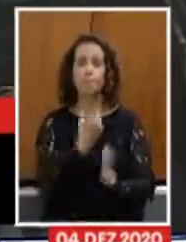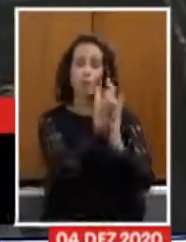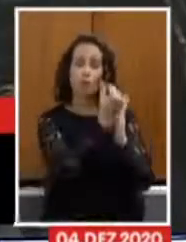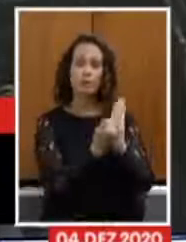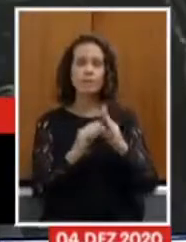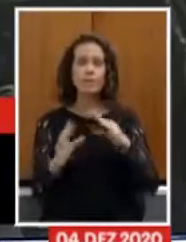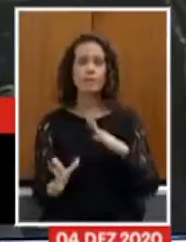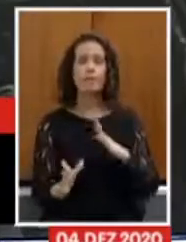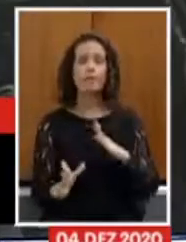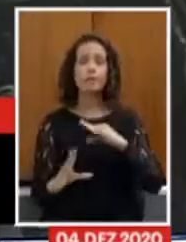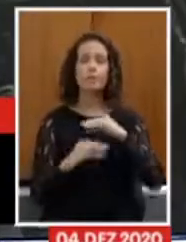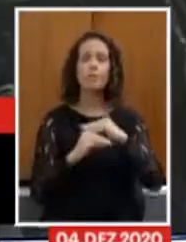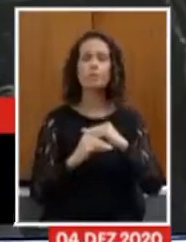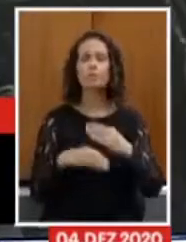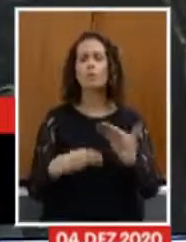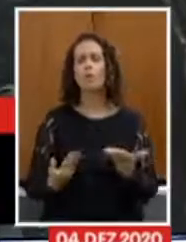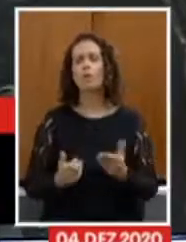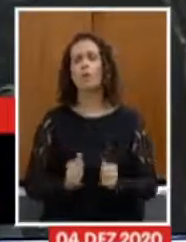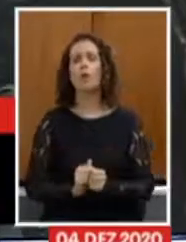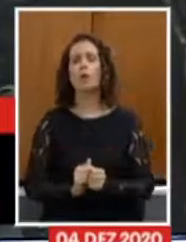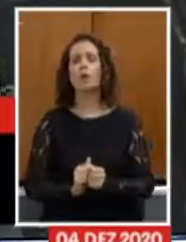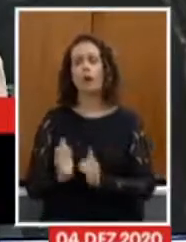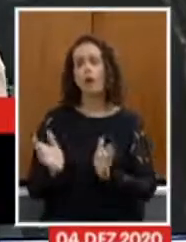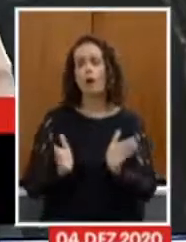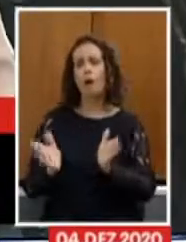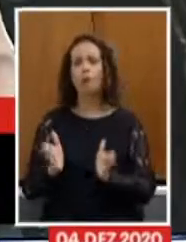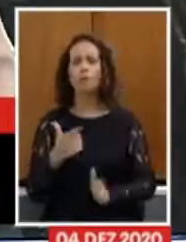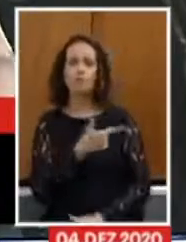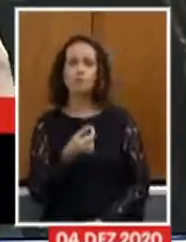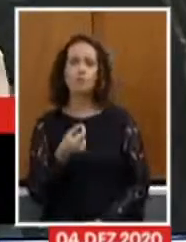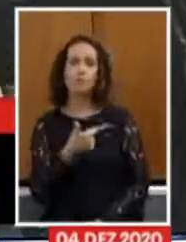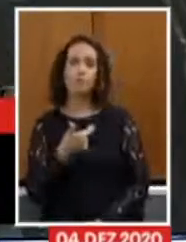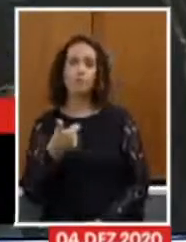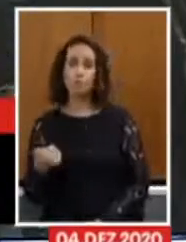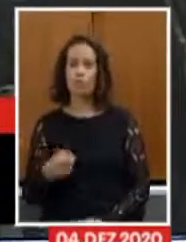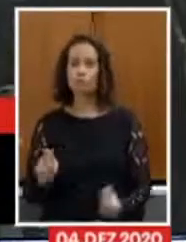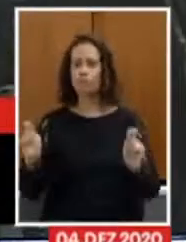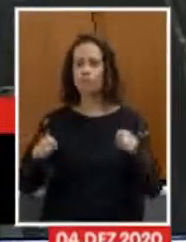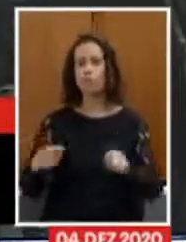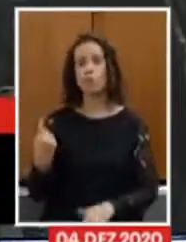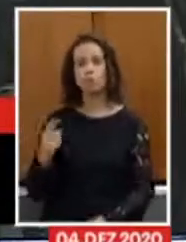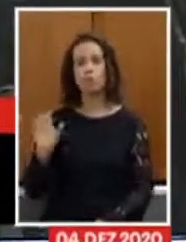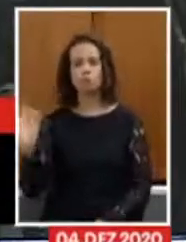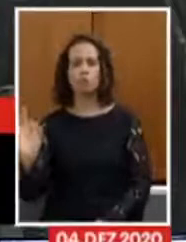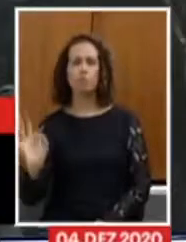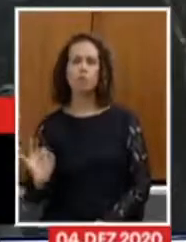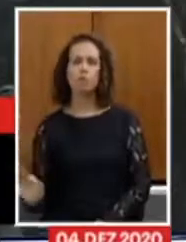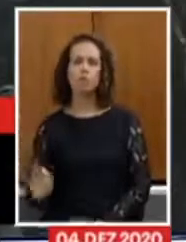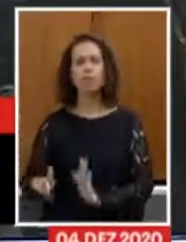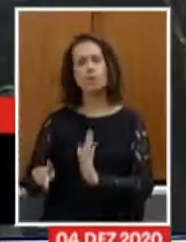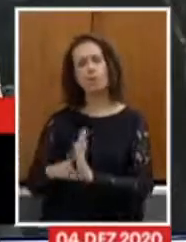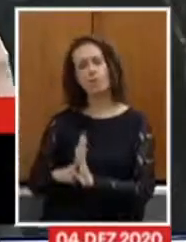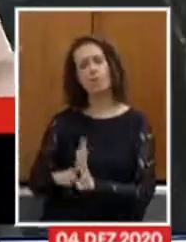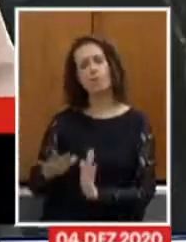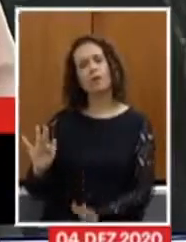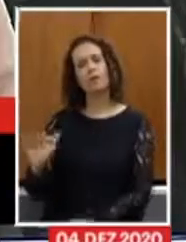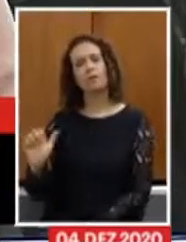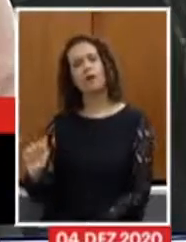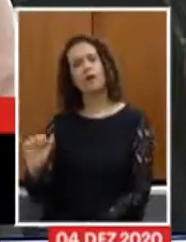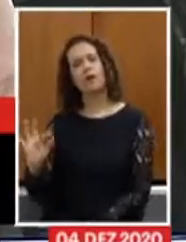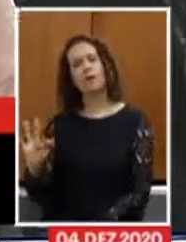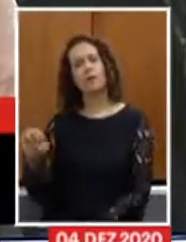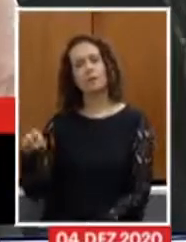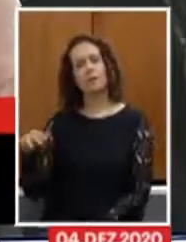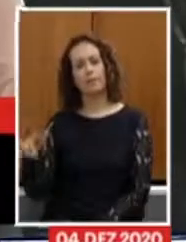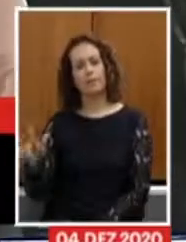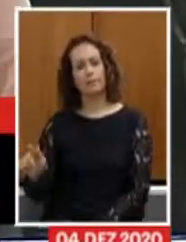dá caminhos para que, em 2021, nós possamos executar 1% para a nossa FAPEMIG. Eu queria